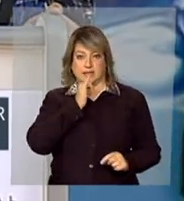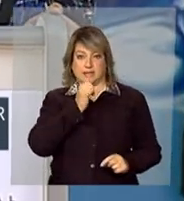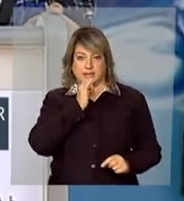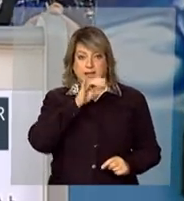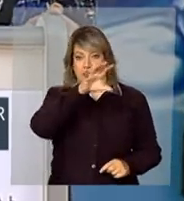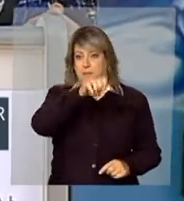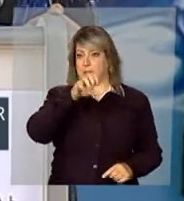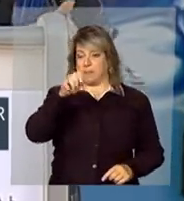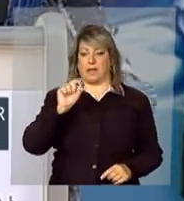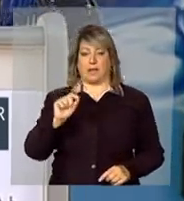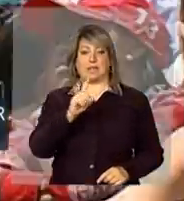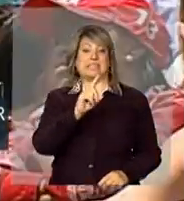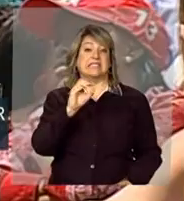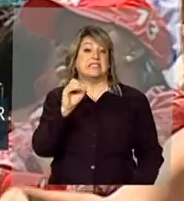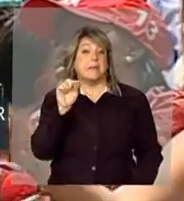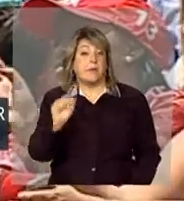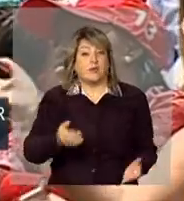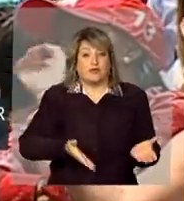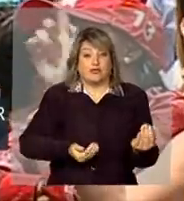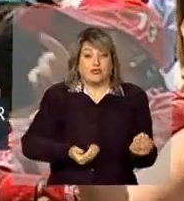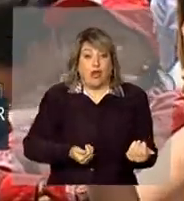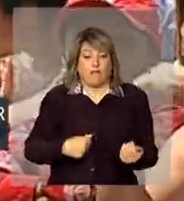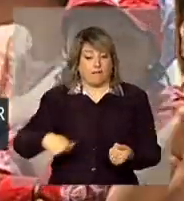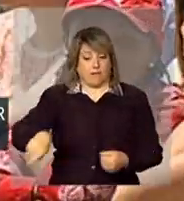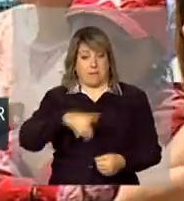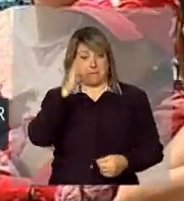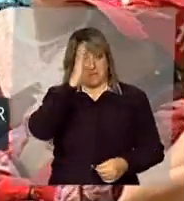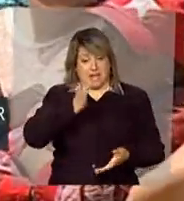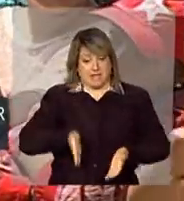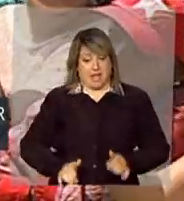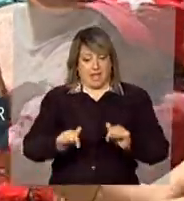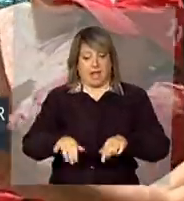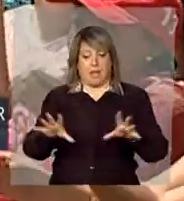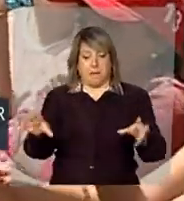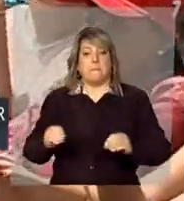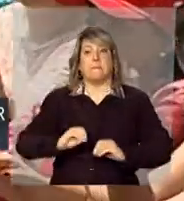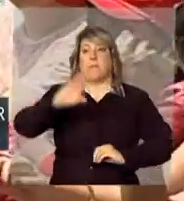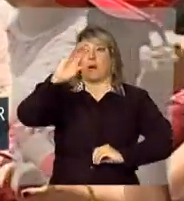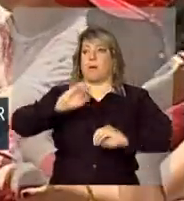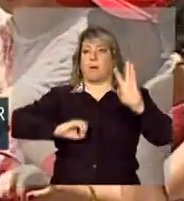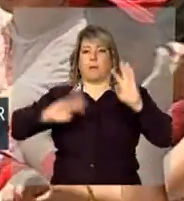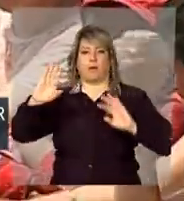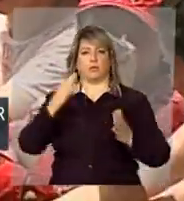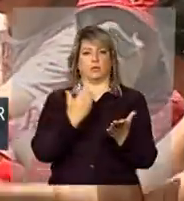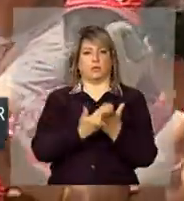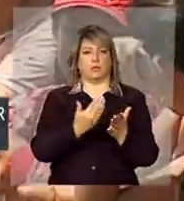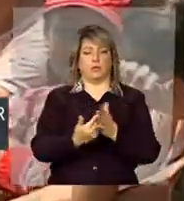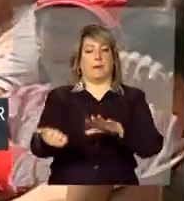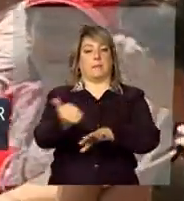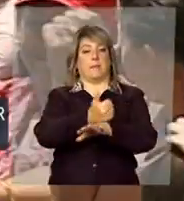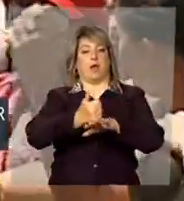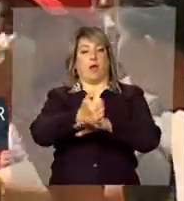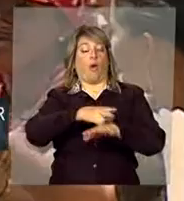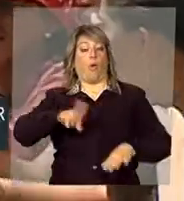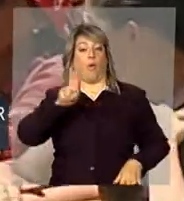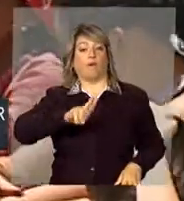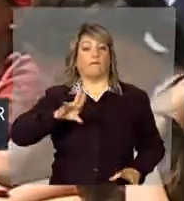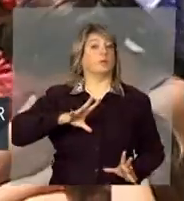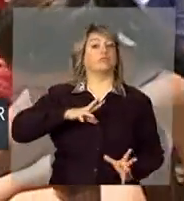jovens brasileiros e colocar para que eles estudem nas melhores universidades do